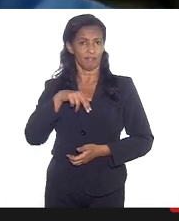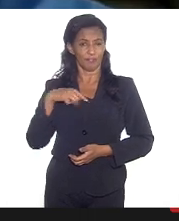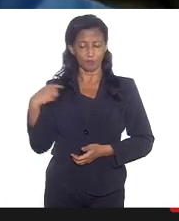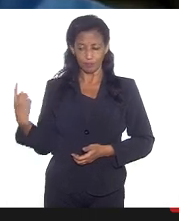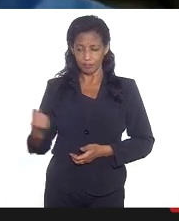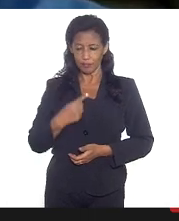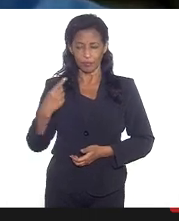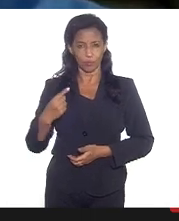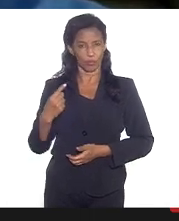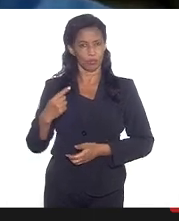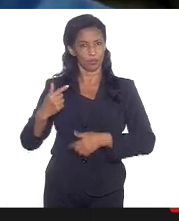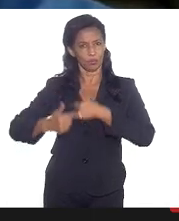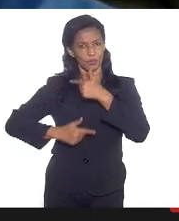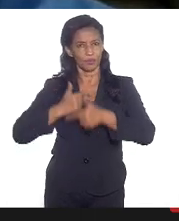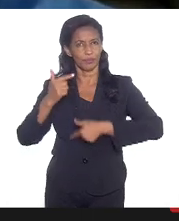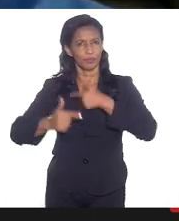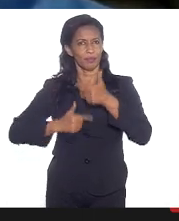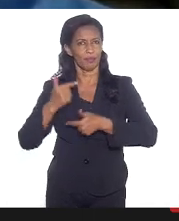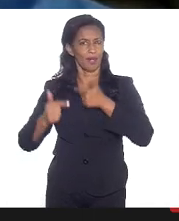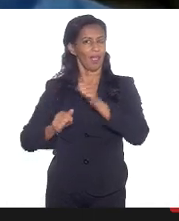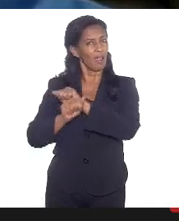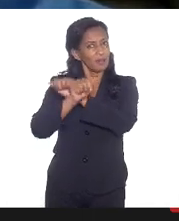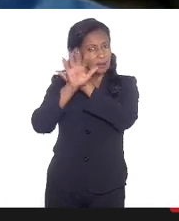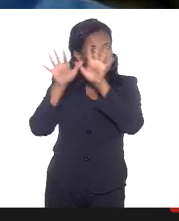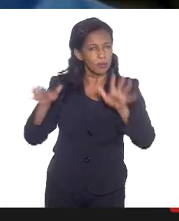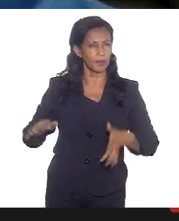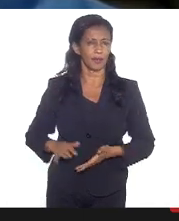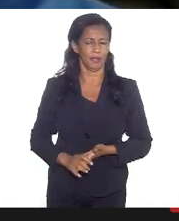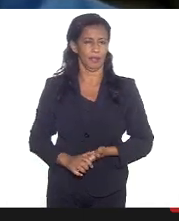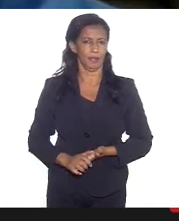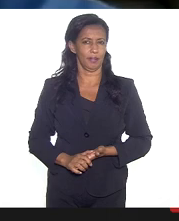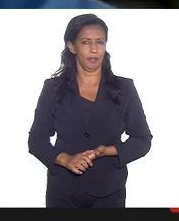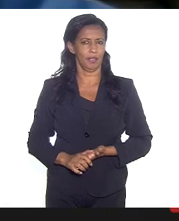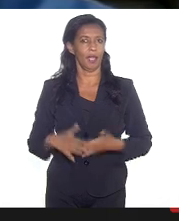contribuição da comissão é a transparência.